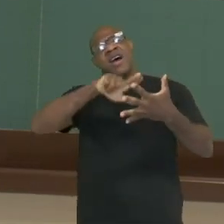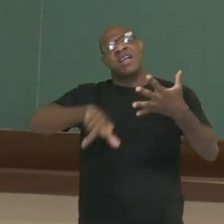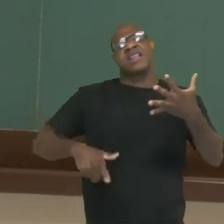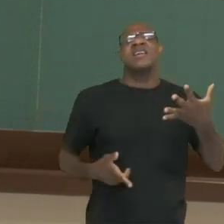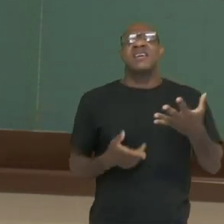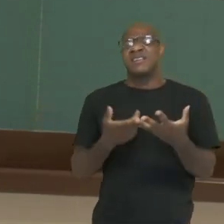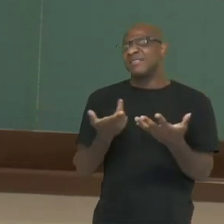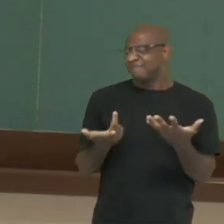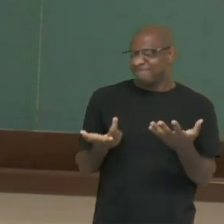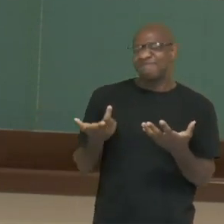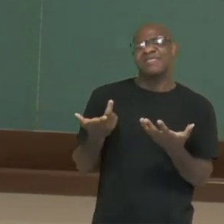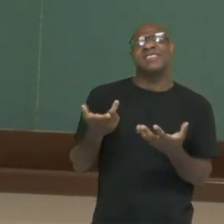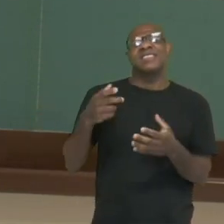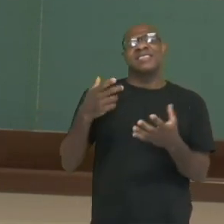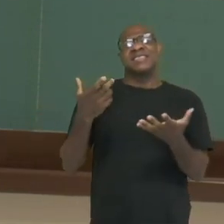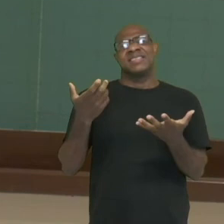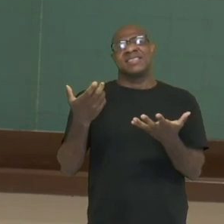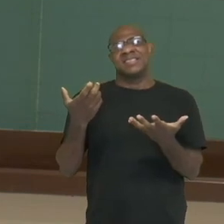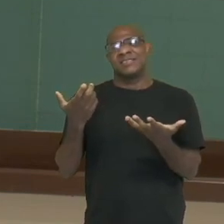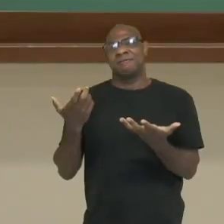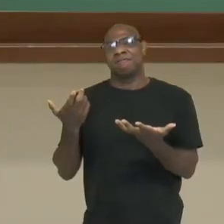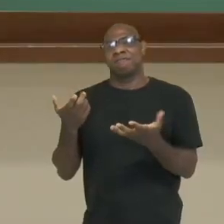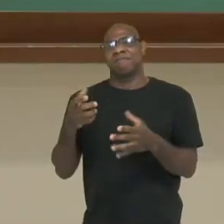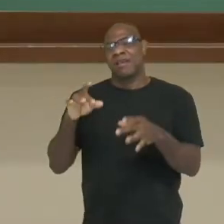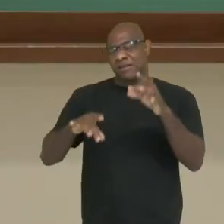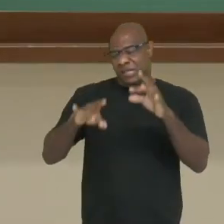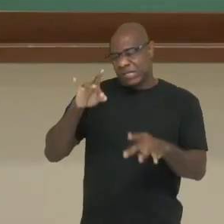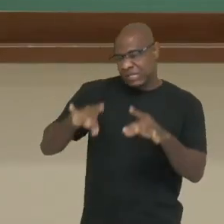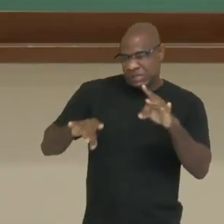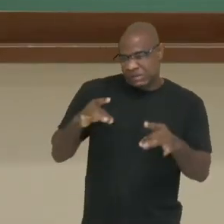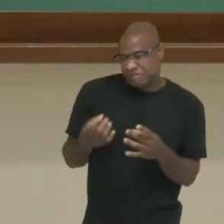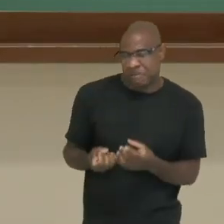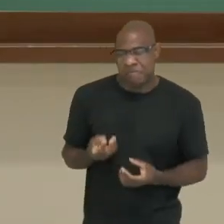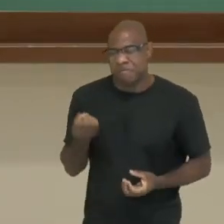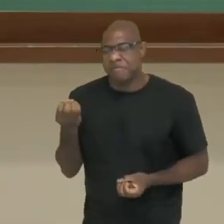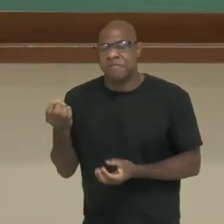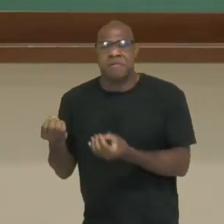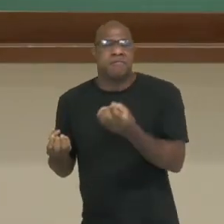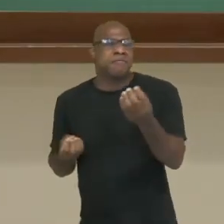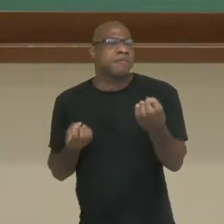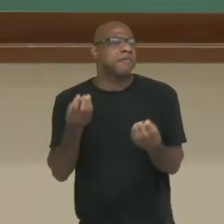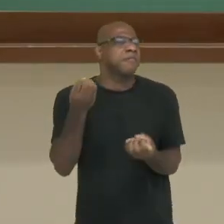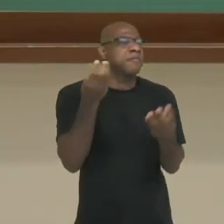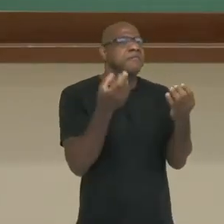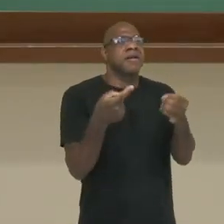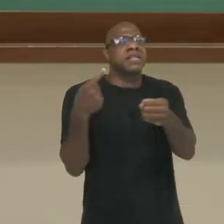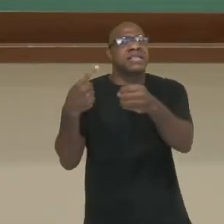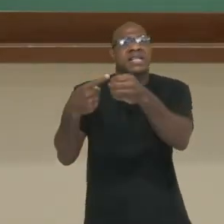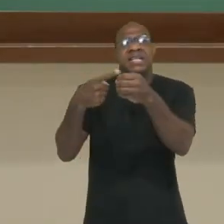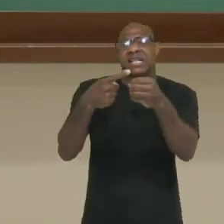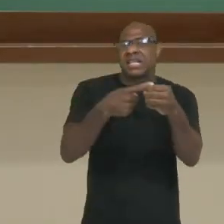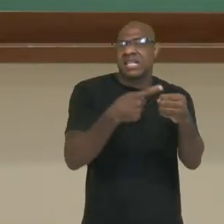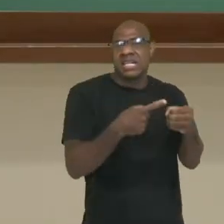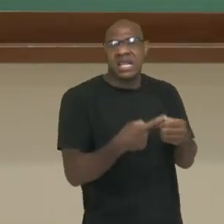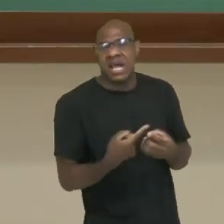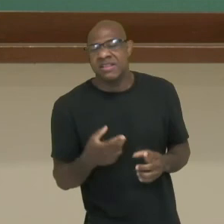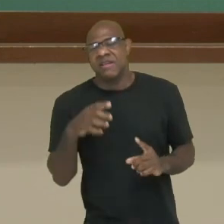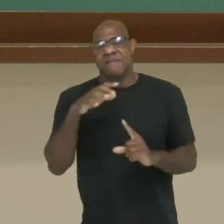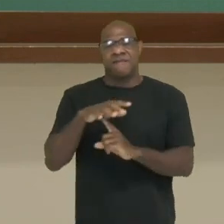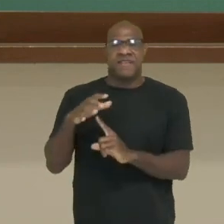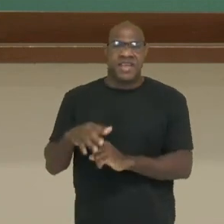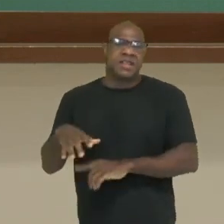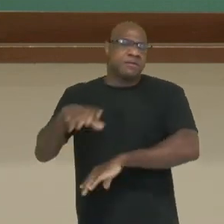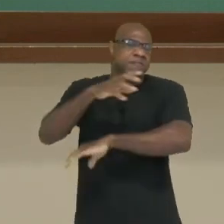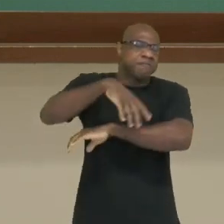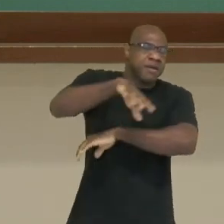viajava ali de cidade em cidade, se apresentando de um local para o outro, se apresentando, procurando, né, as feiras para se